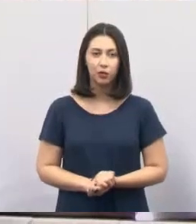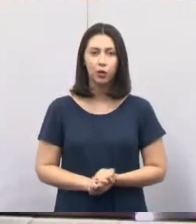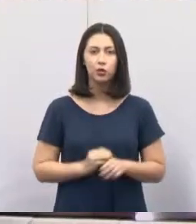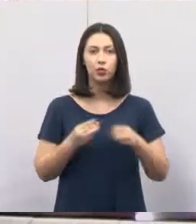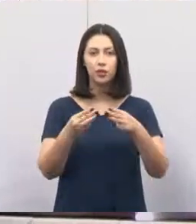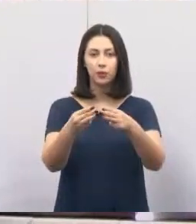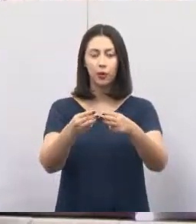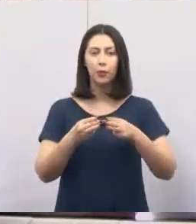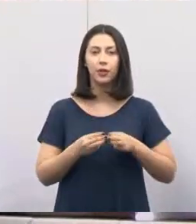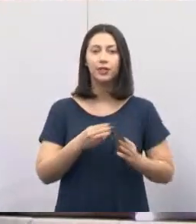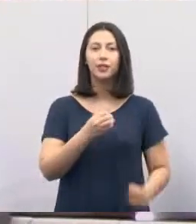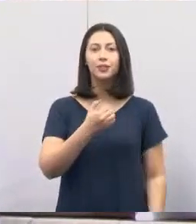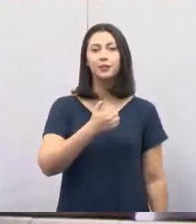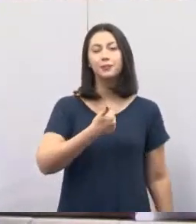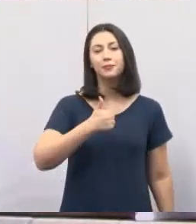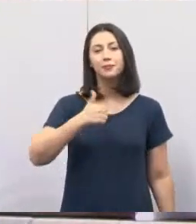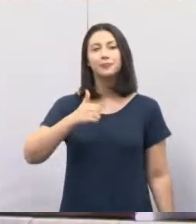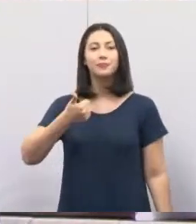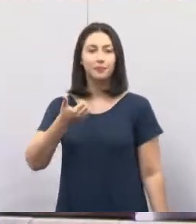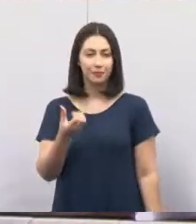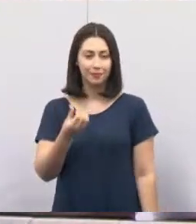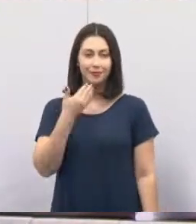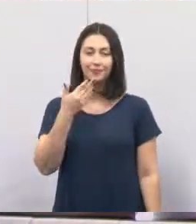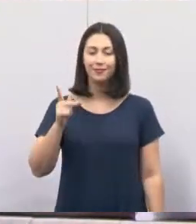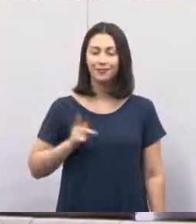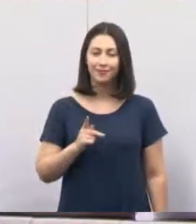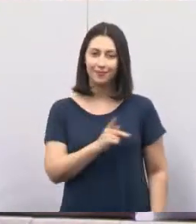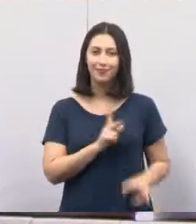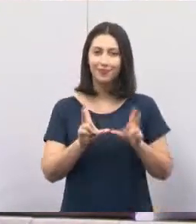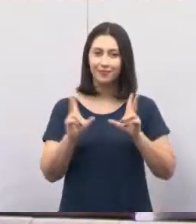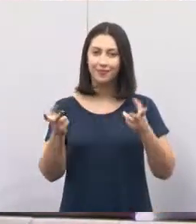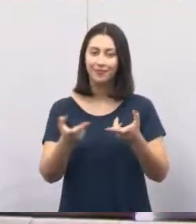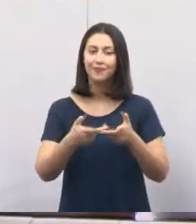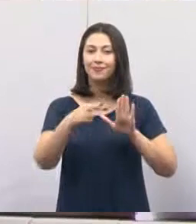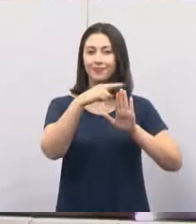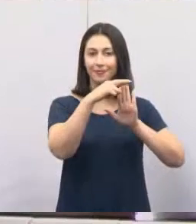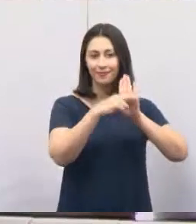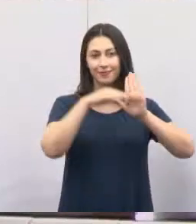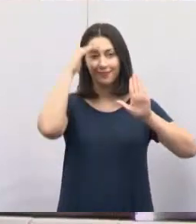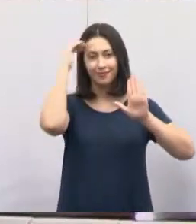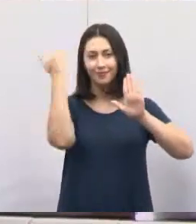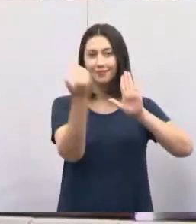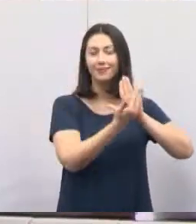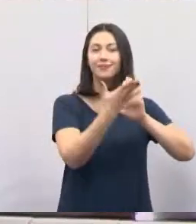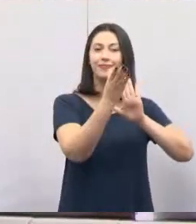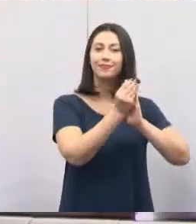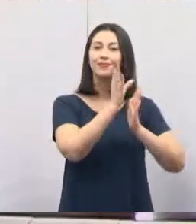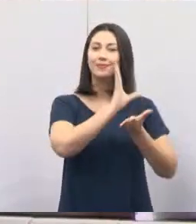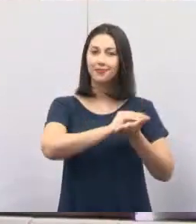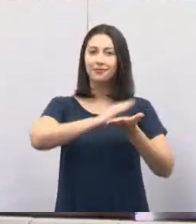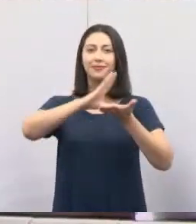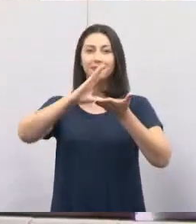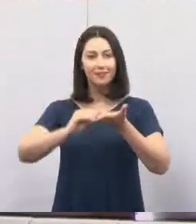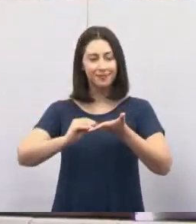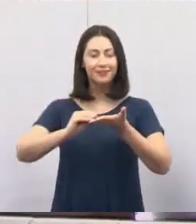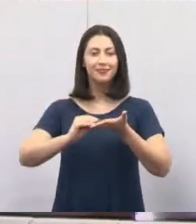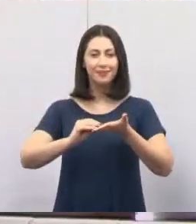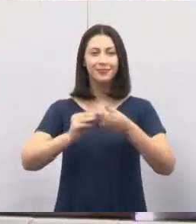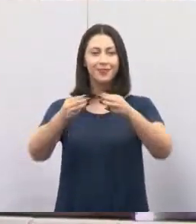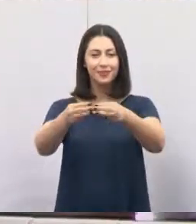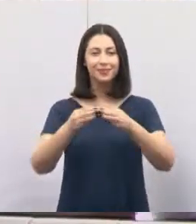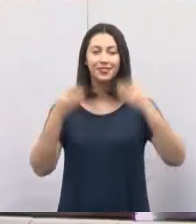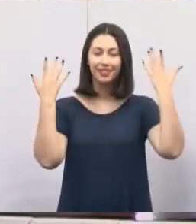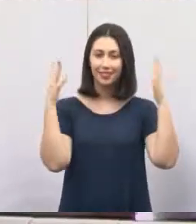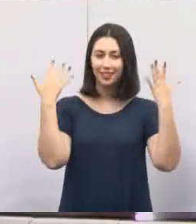Moção 1116/2022. Requeremos, excelentíssimo presidente dessa casa, cumprindo as formalidades regimentais, consignar o trabalho dessa sessão. Isso, moção